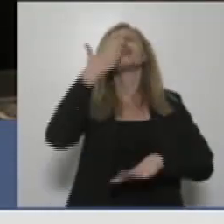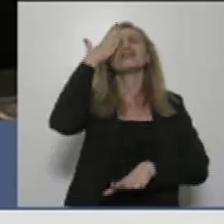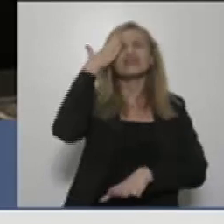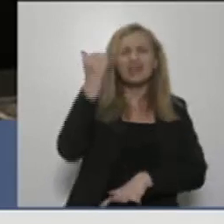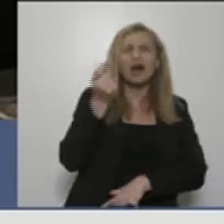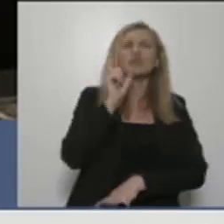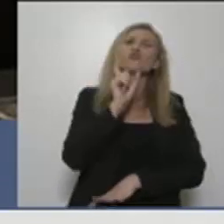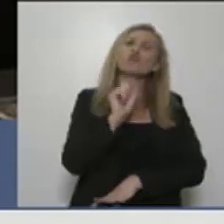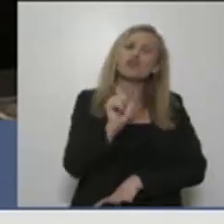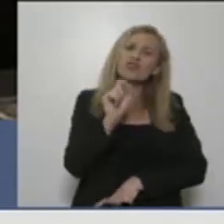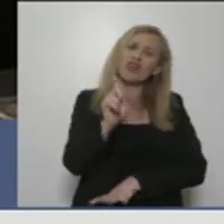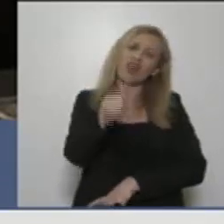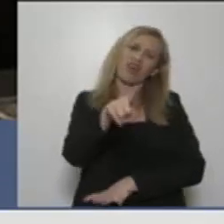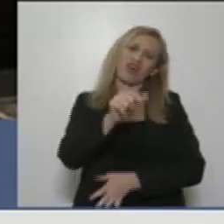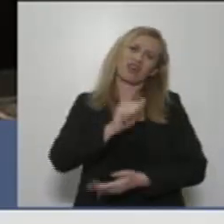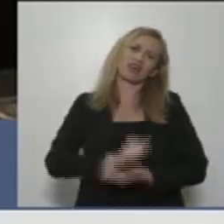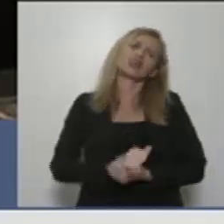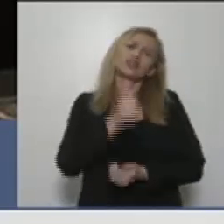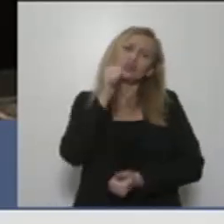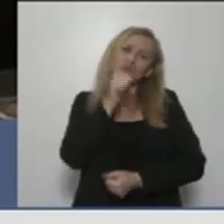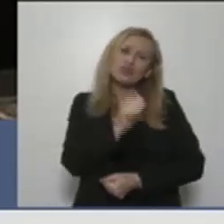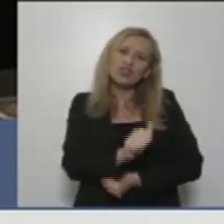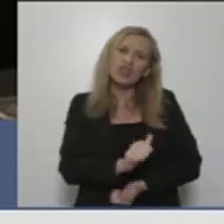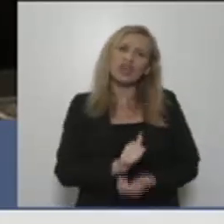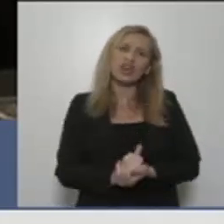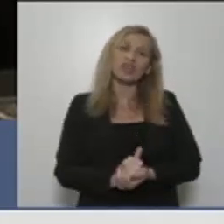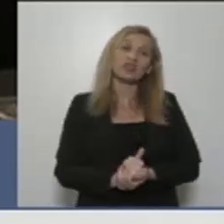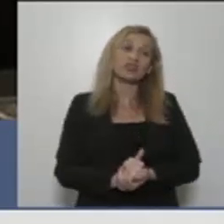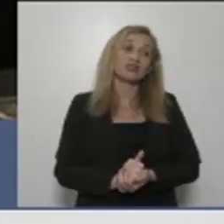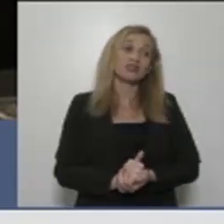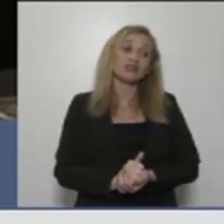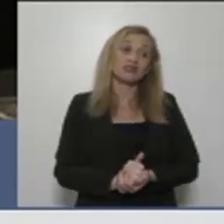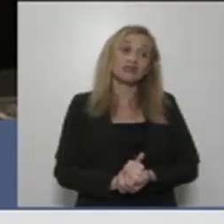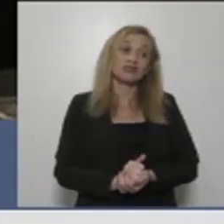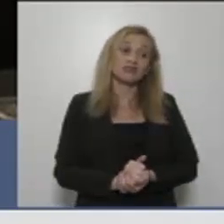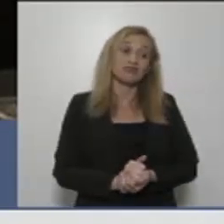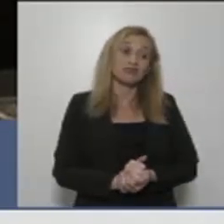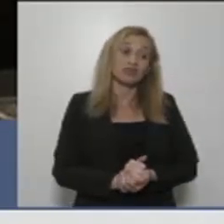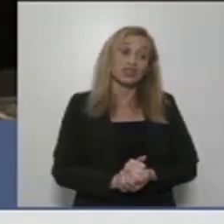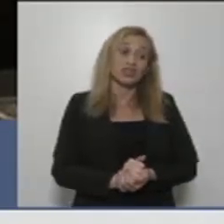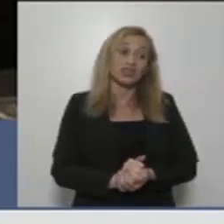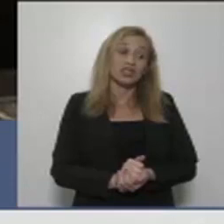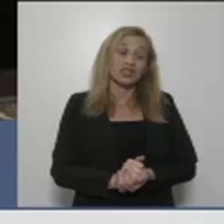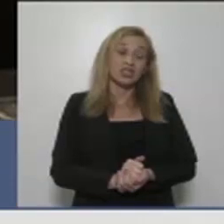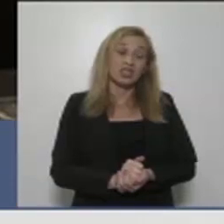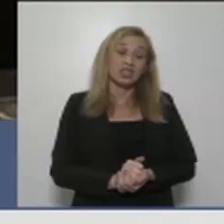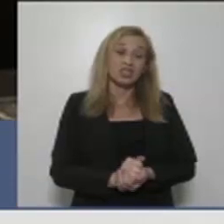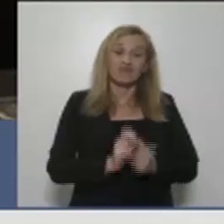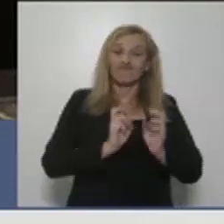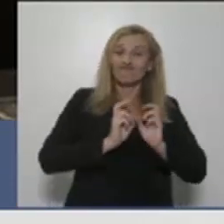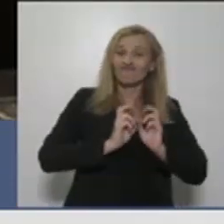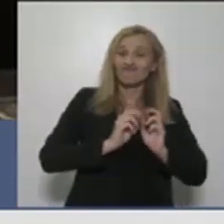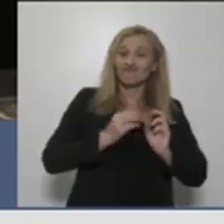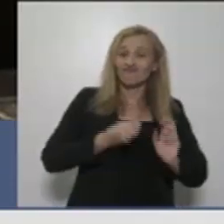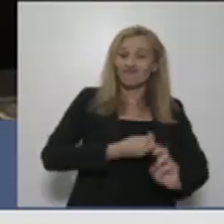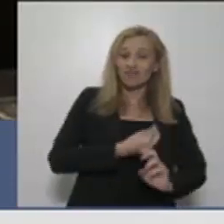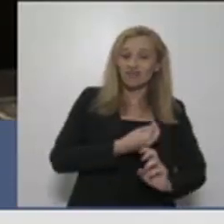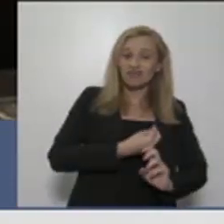é as mulheres enfrentarem não só vagões,